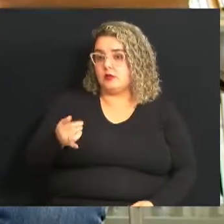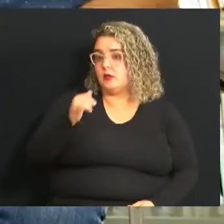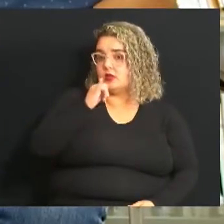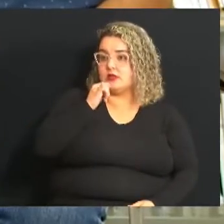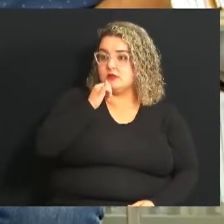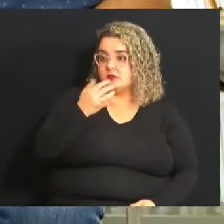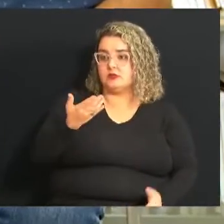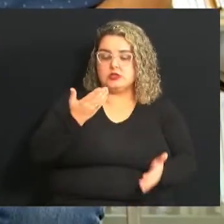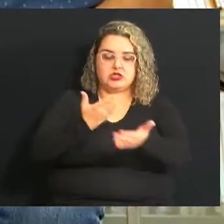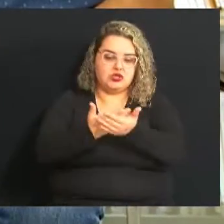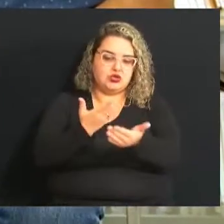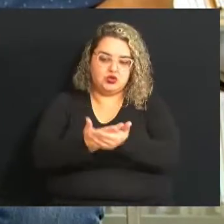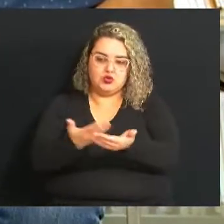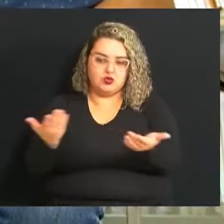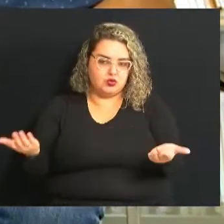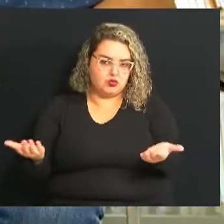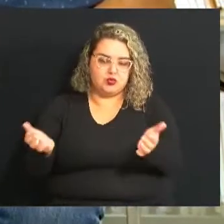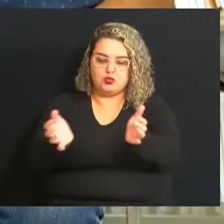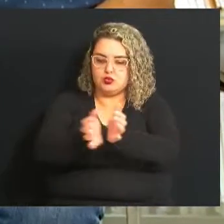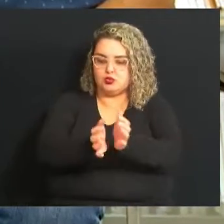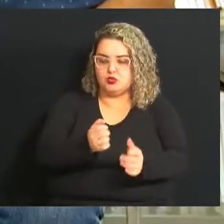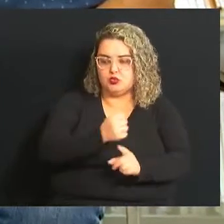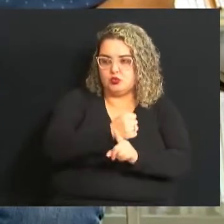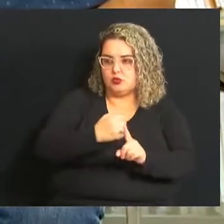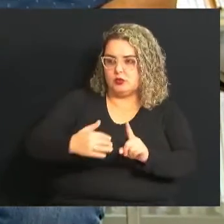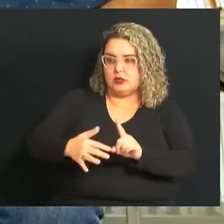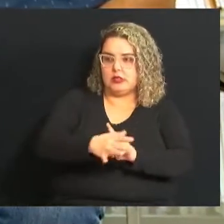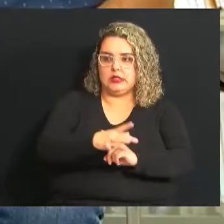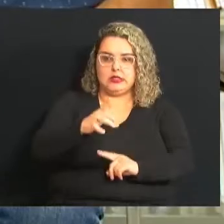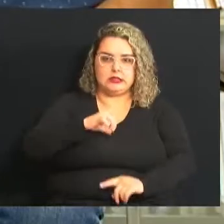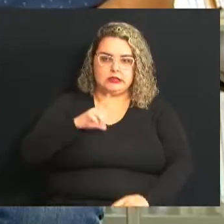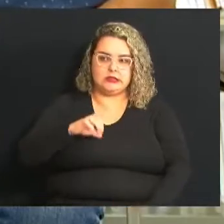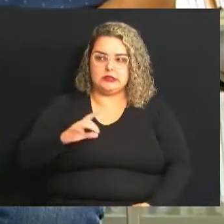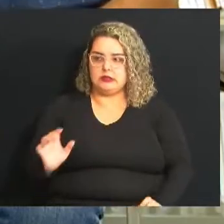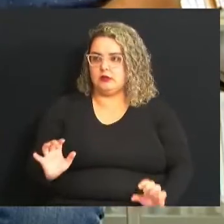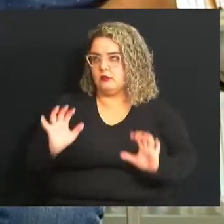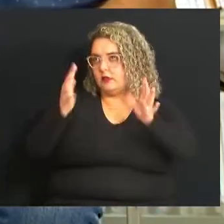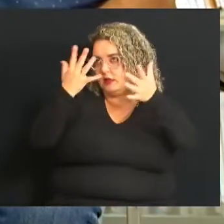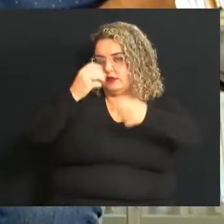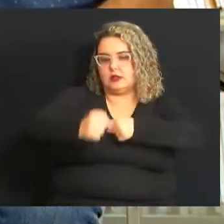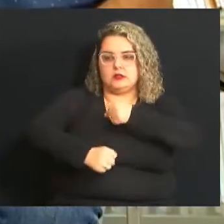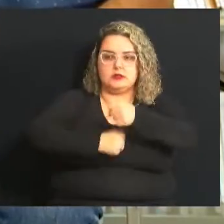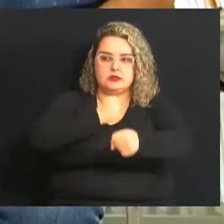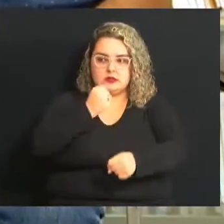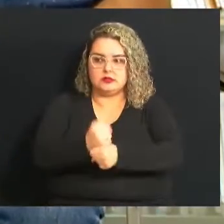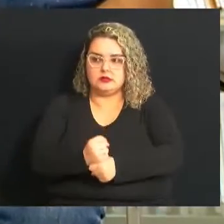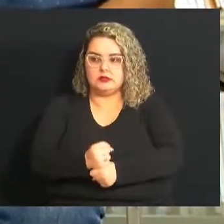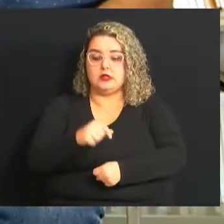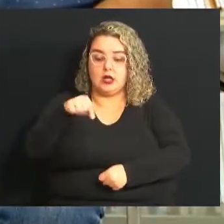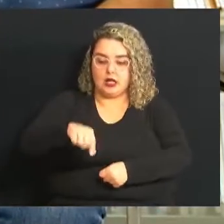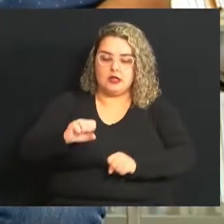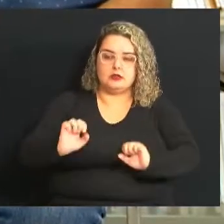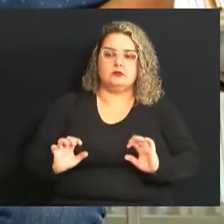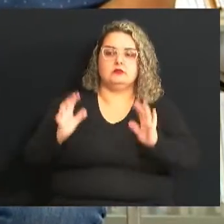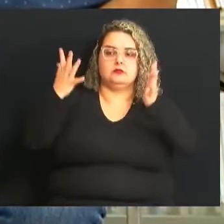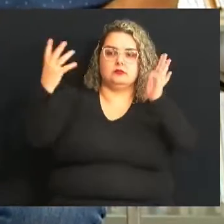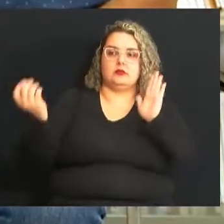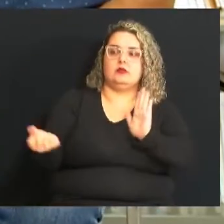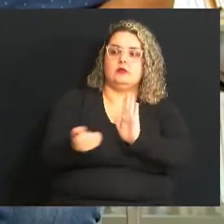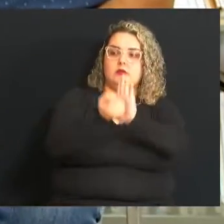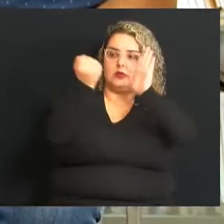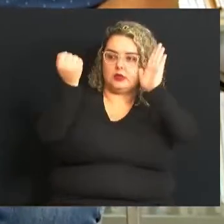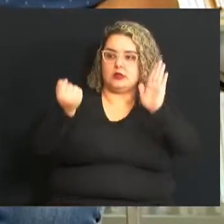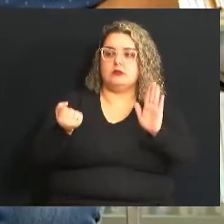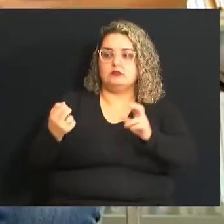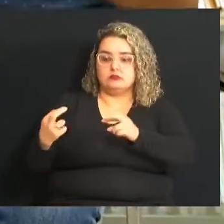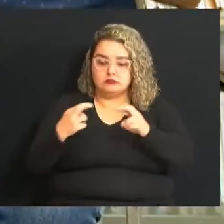estuda um grupo social que tem uma determinada festa anual, é essa festividade que vai marcar a temporalidade da sua